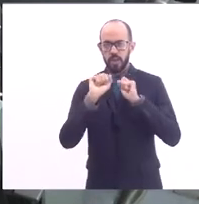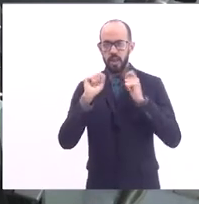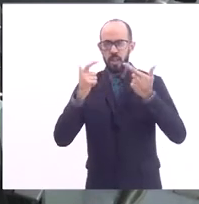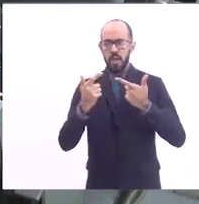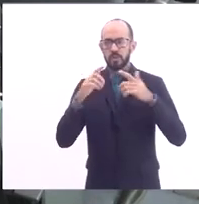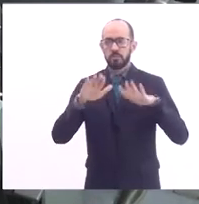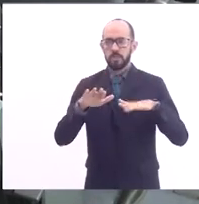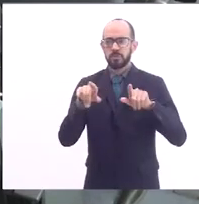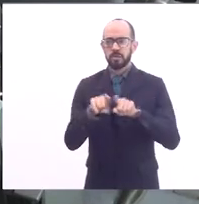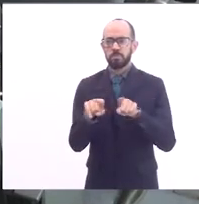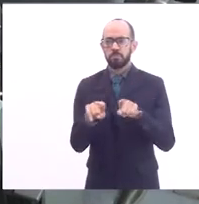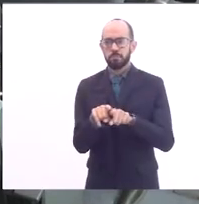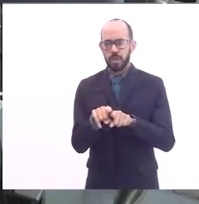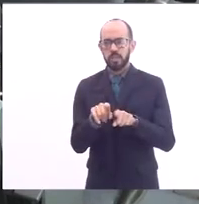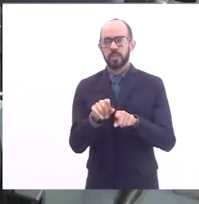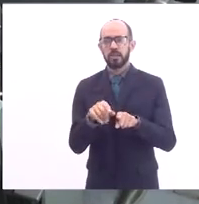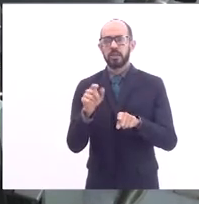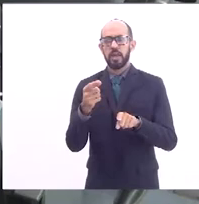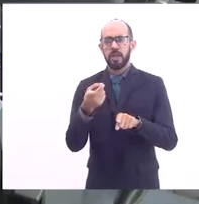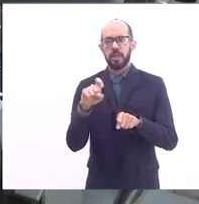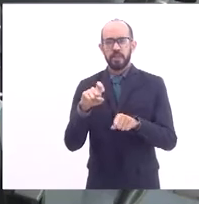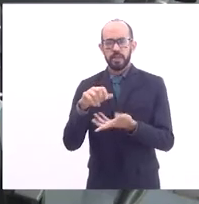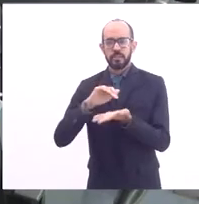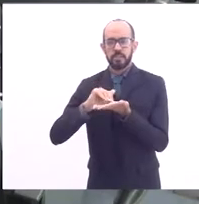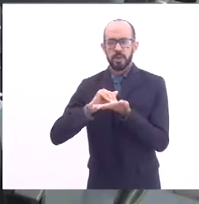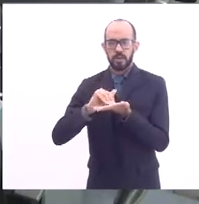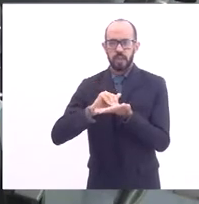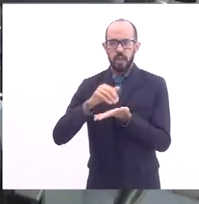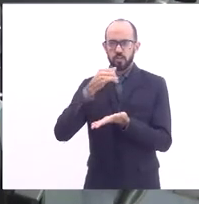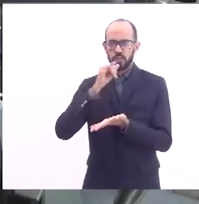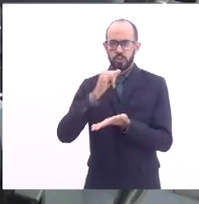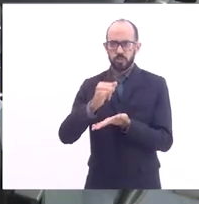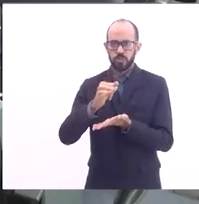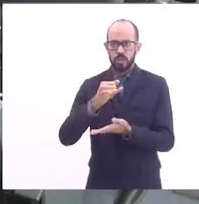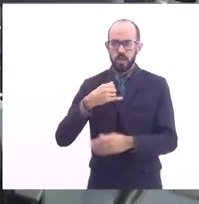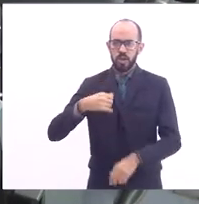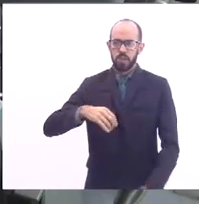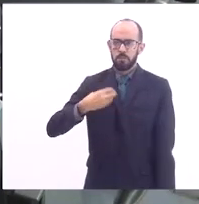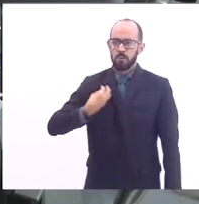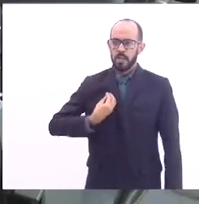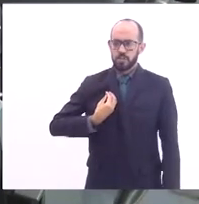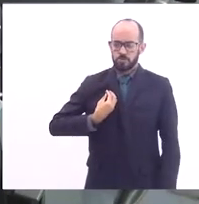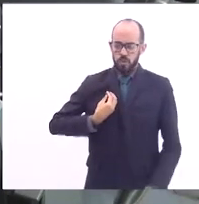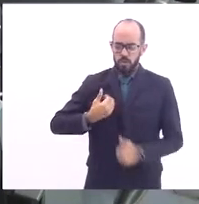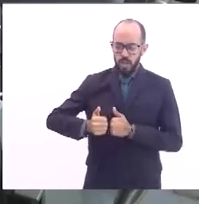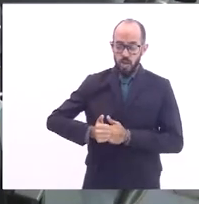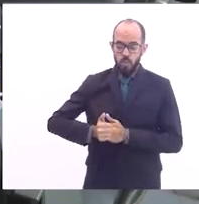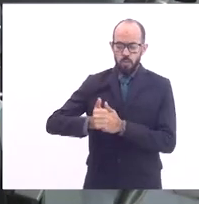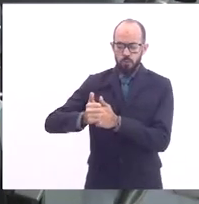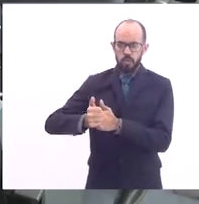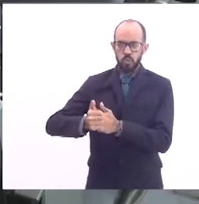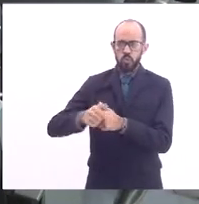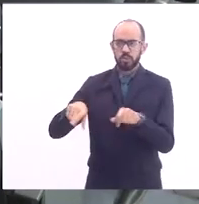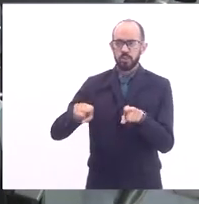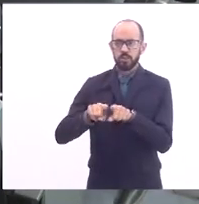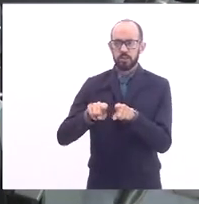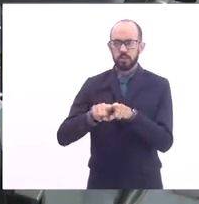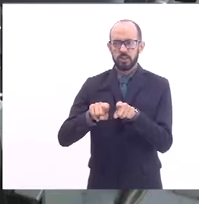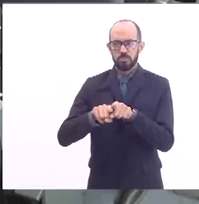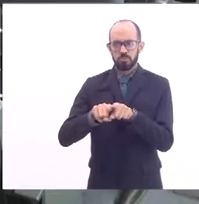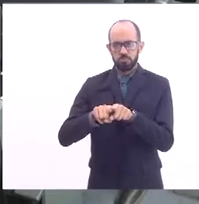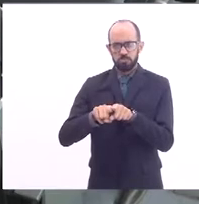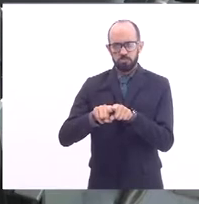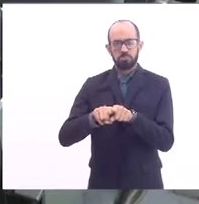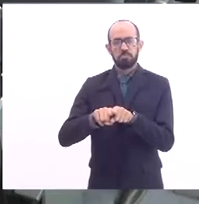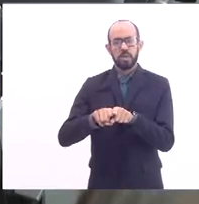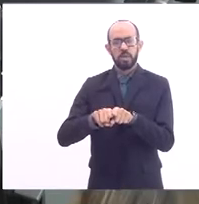Legislativa, mas foi secretário de Energia, teve uma participação e acompanhou muito, muito a